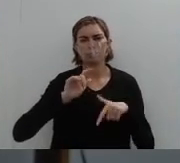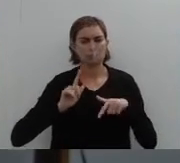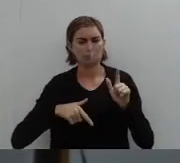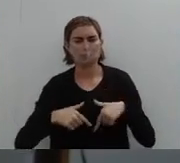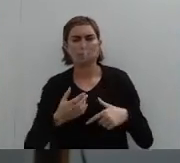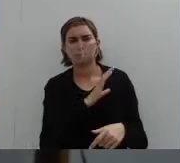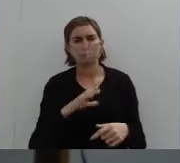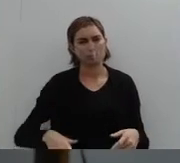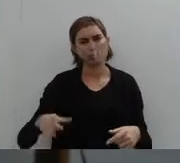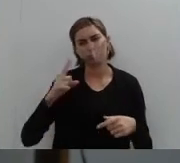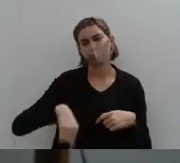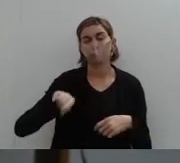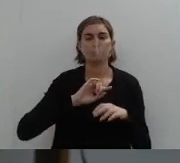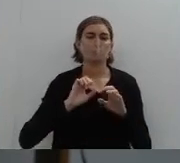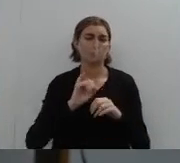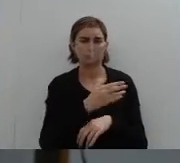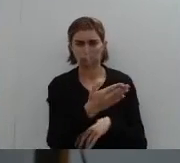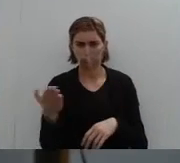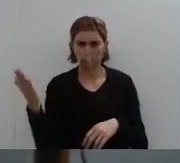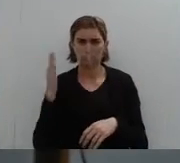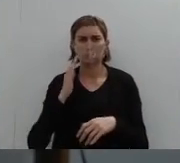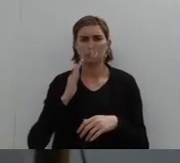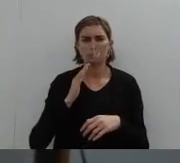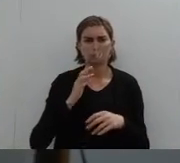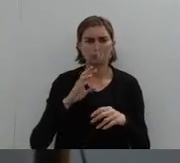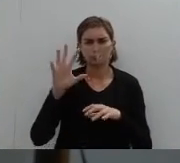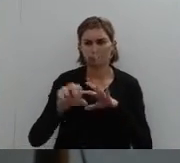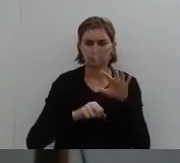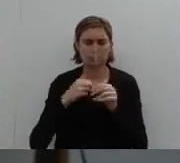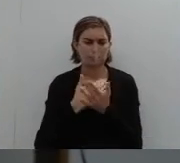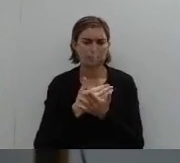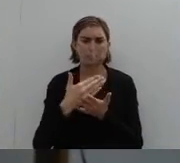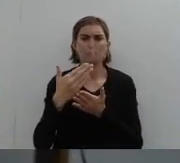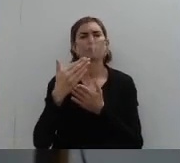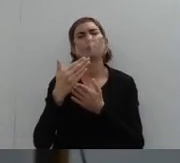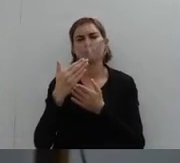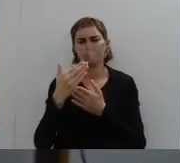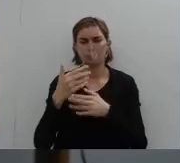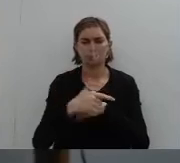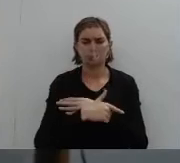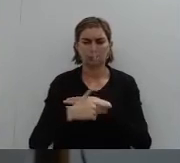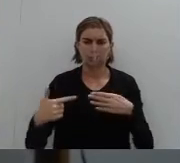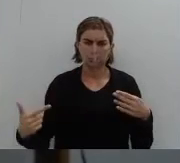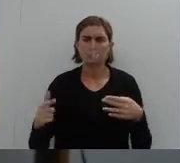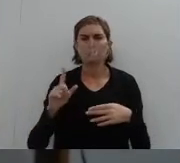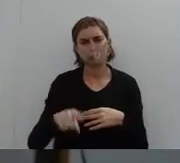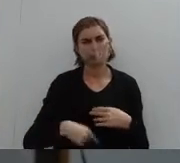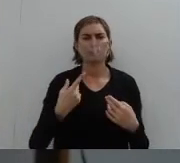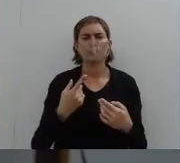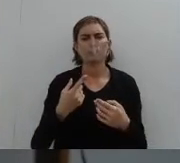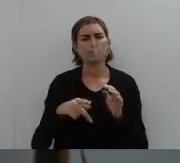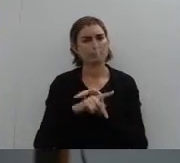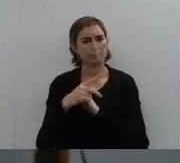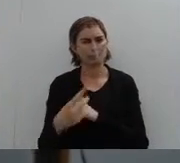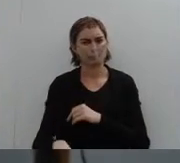como é a nossa. Se você for pegar as camadas que deram origem aos preceitos morais, são